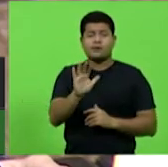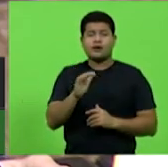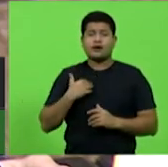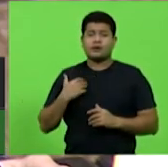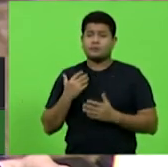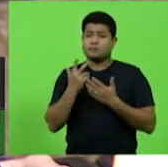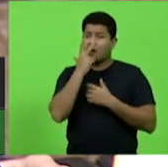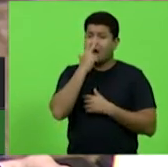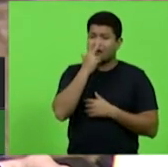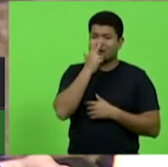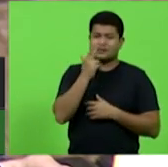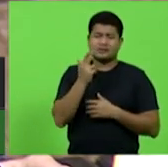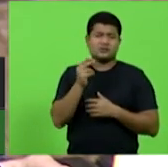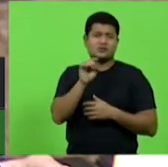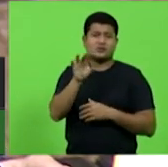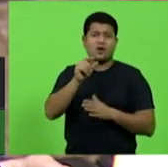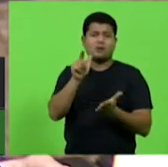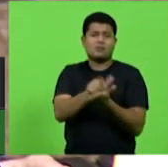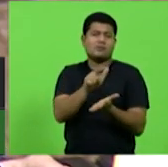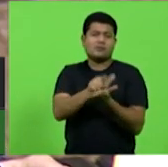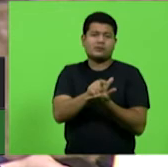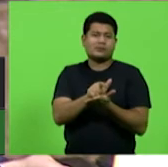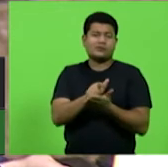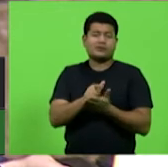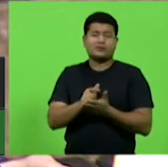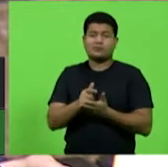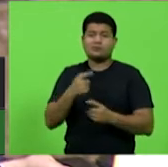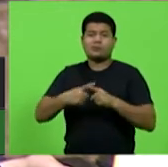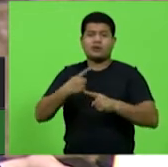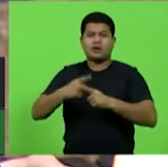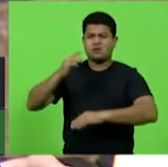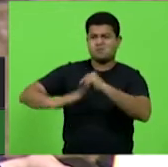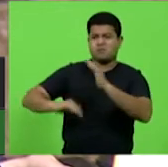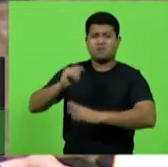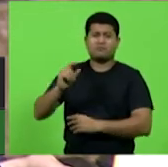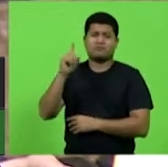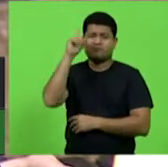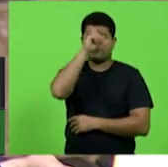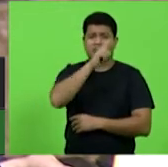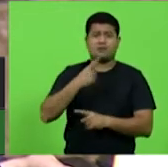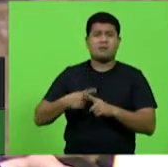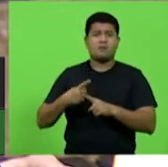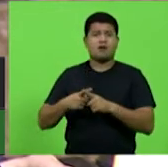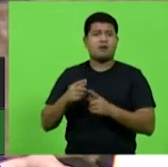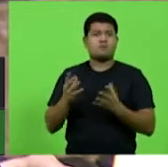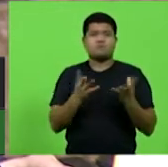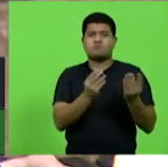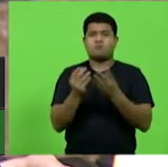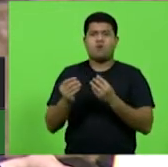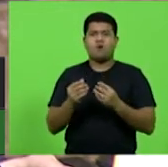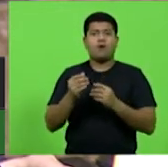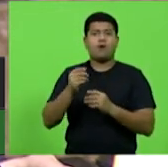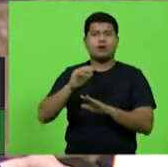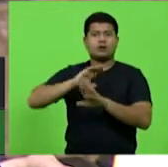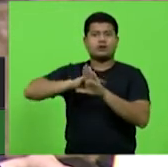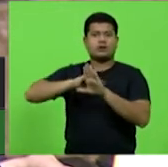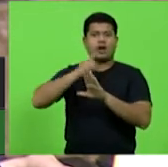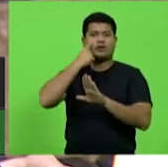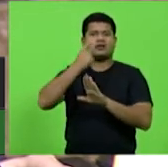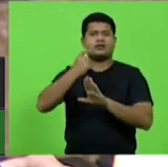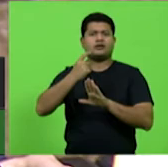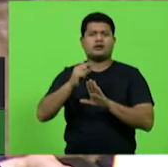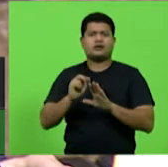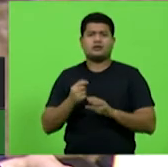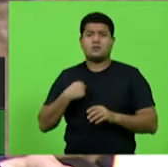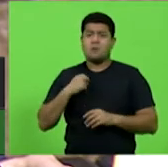fácil se torna tão difícil por conta de forças ocultas ou interesses que eu não quero aqui nem